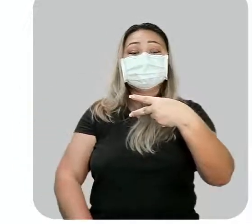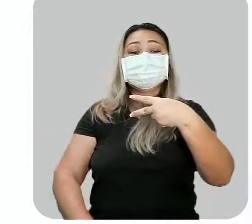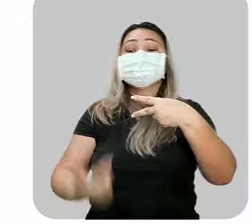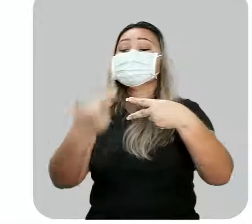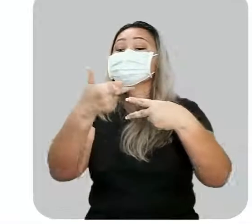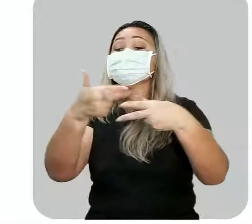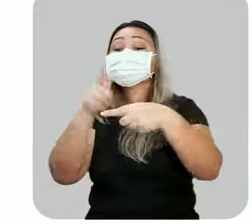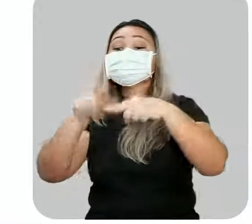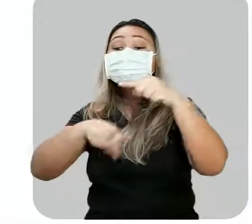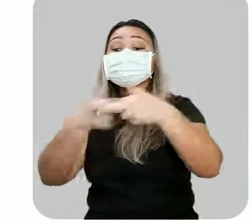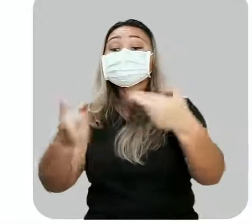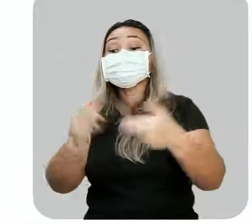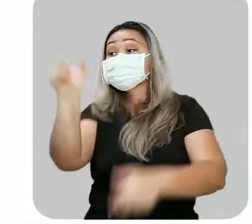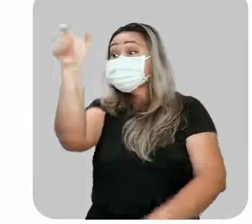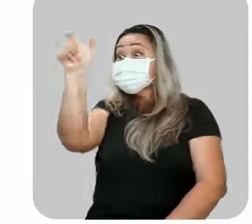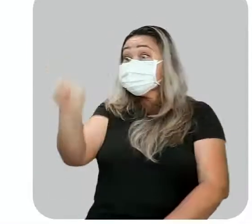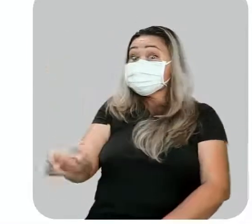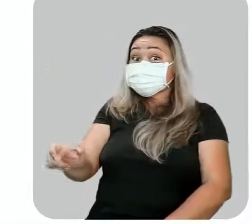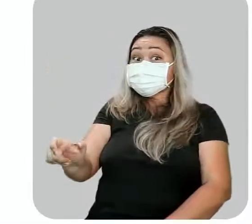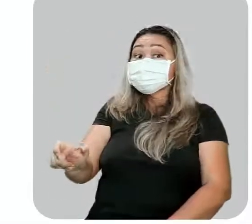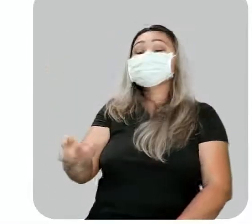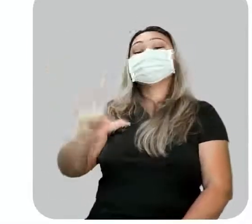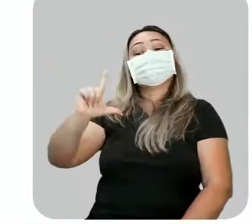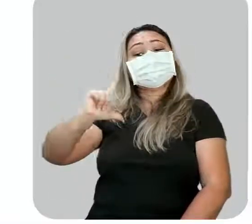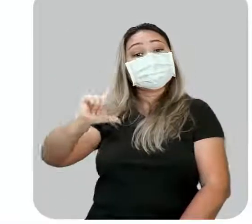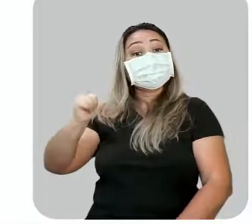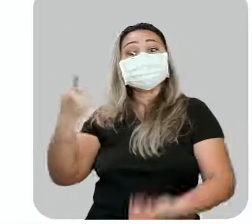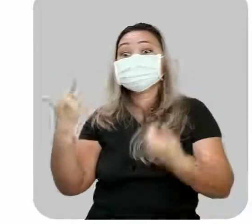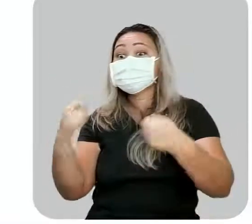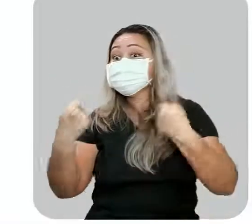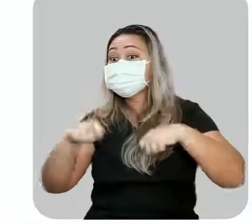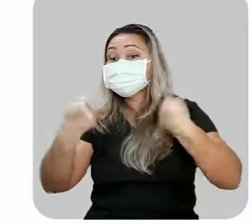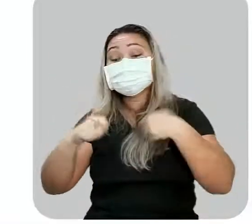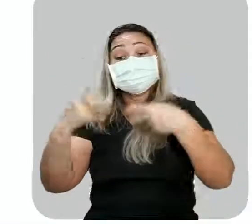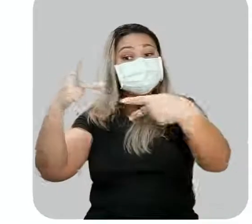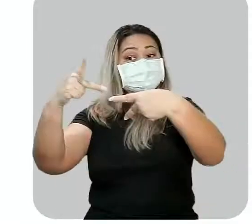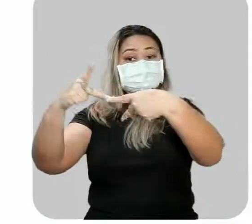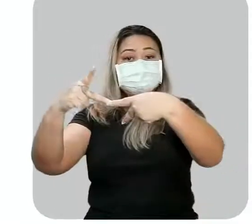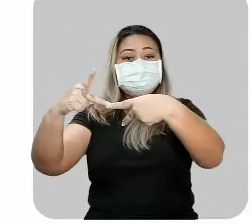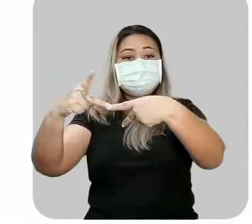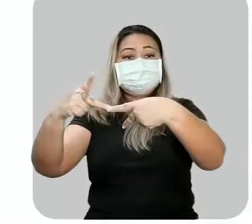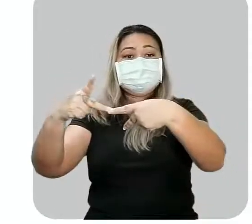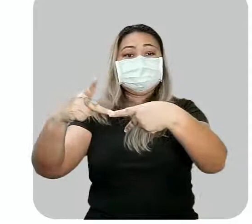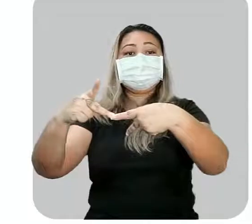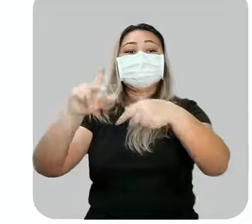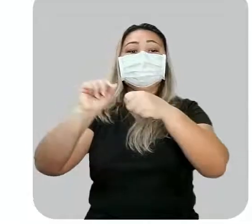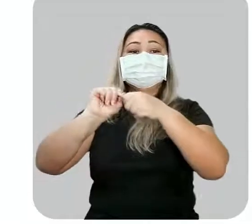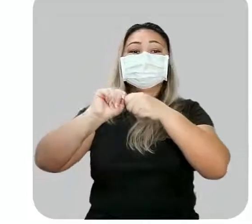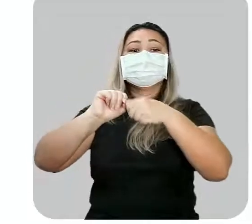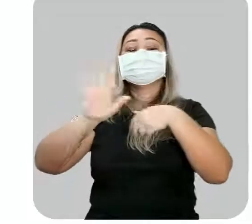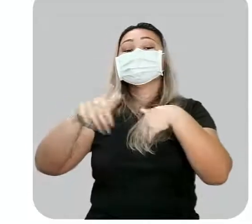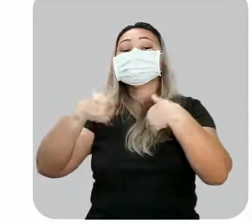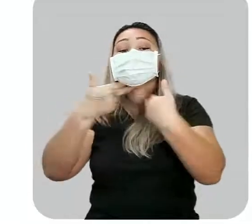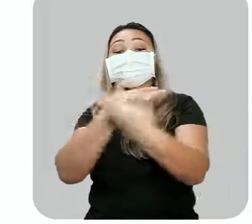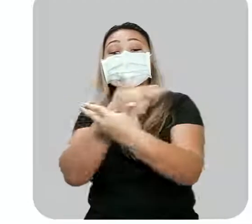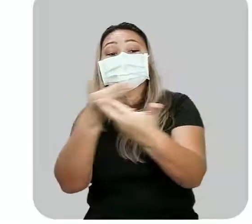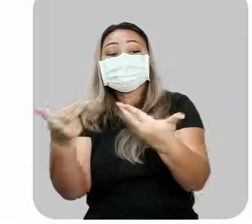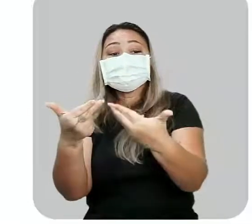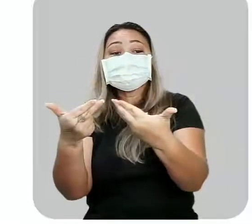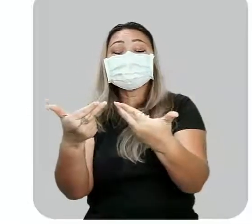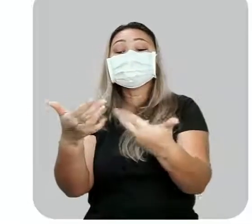né? Quando indica uma pessoa, sem preposição. Atender a alguma